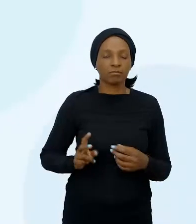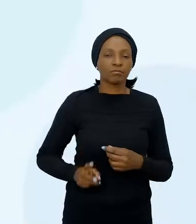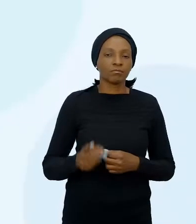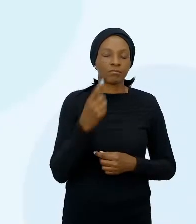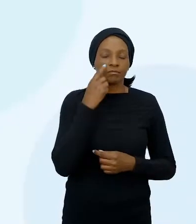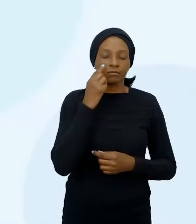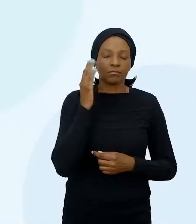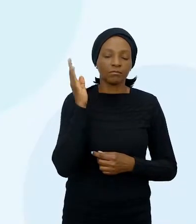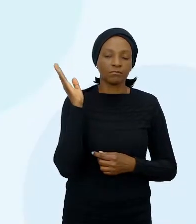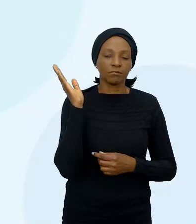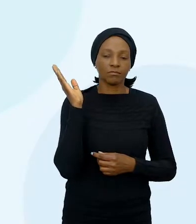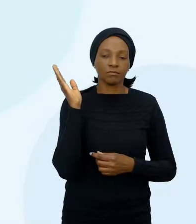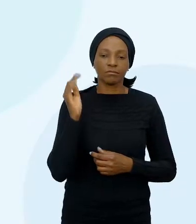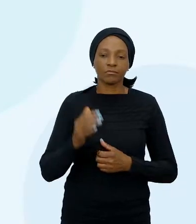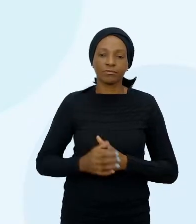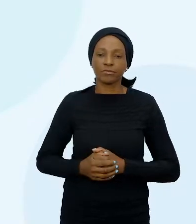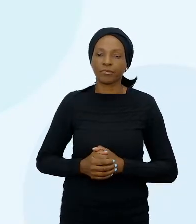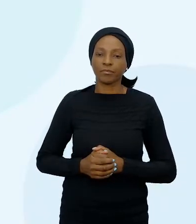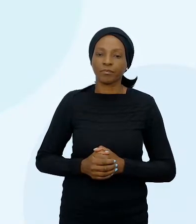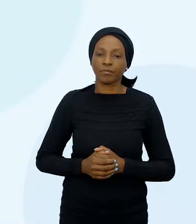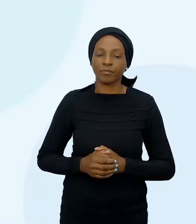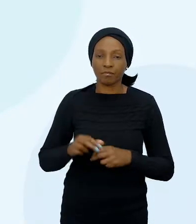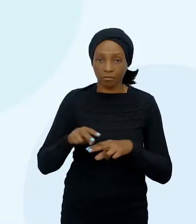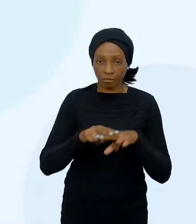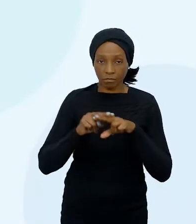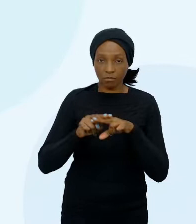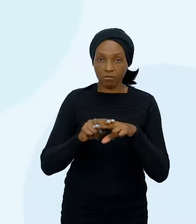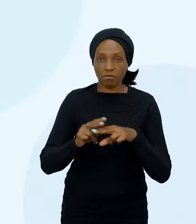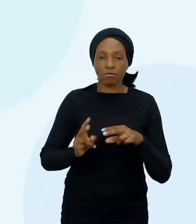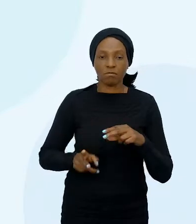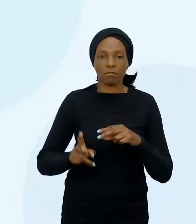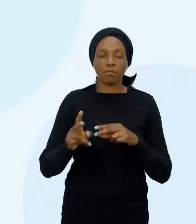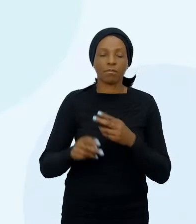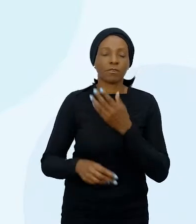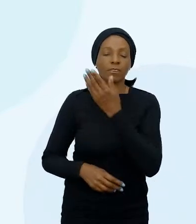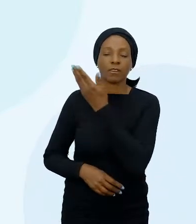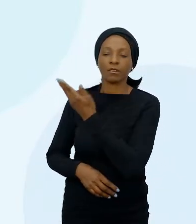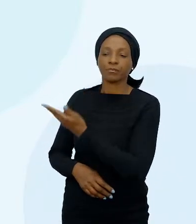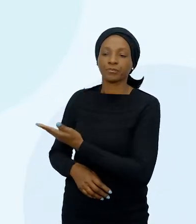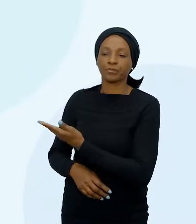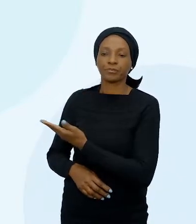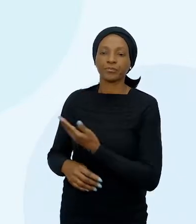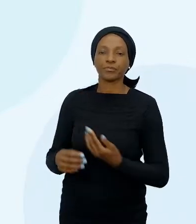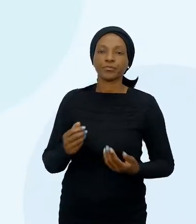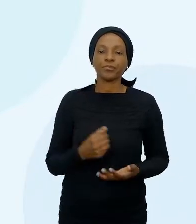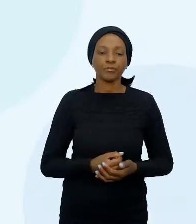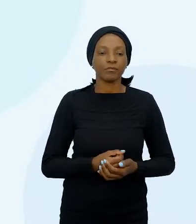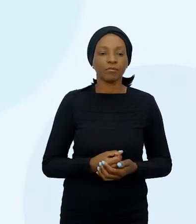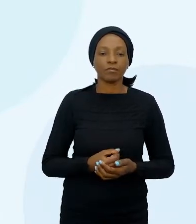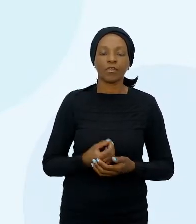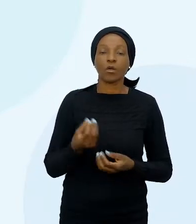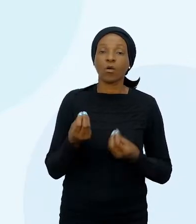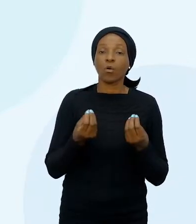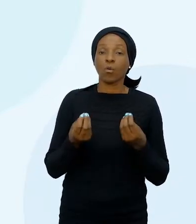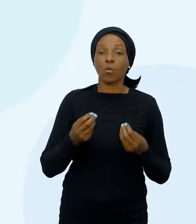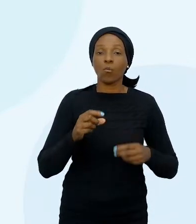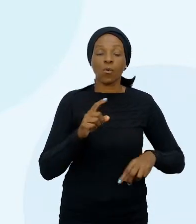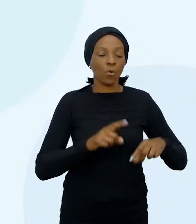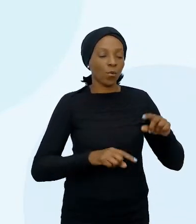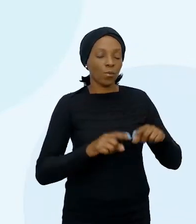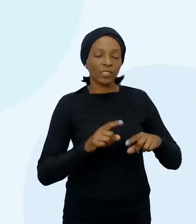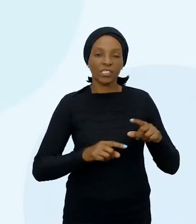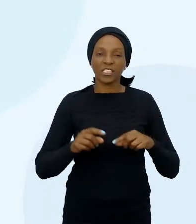Falamos sobre ainda na revisão, né? Falamos aí de manejo de resíduos